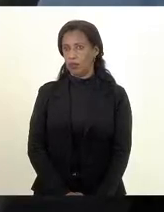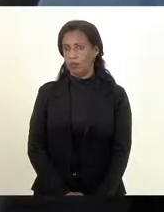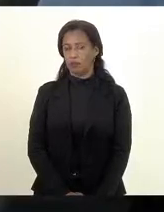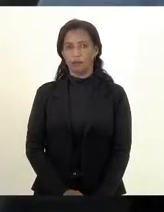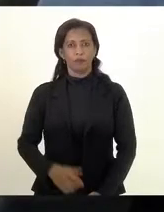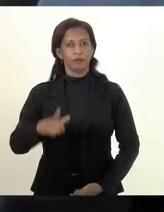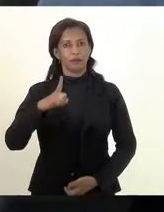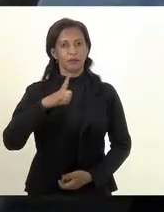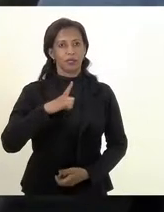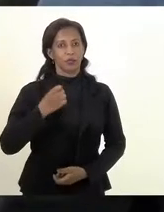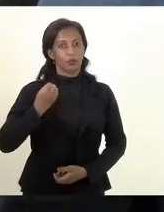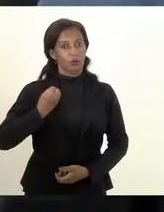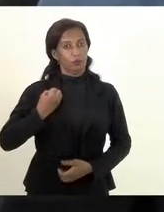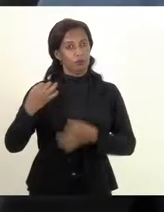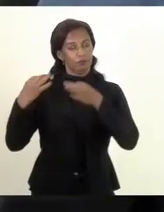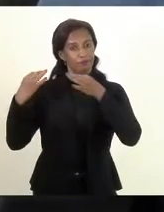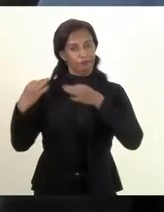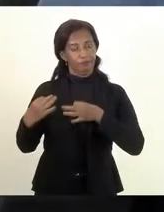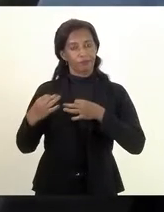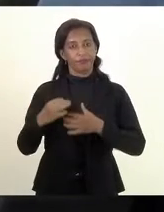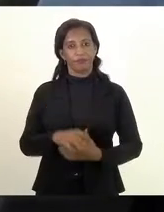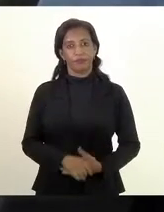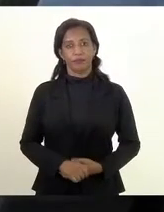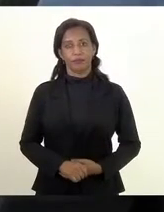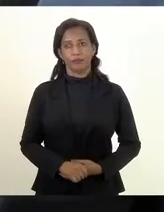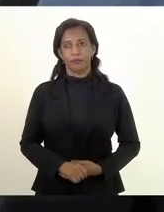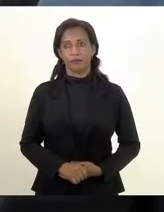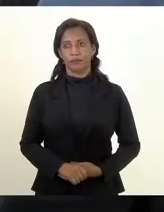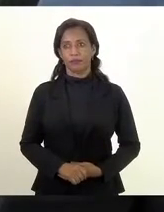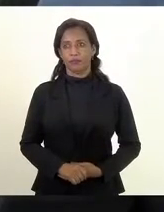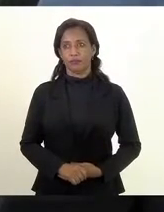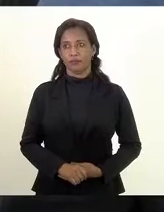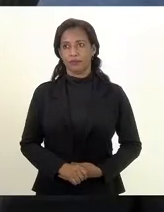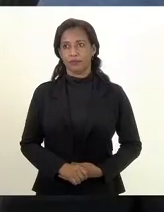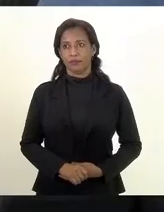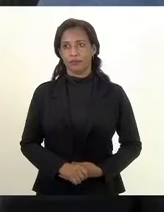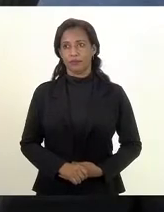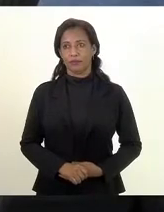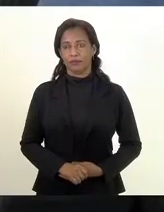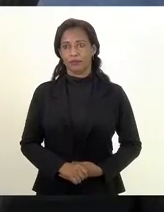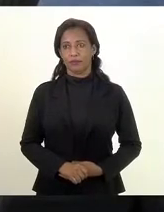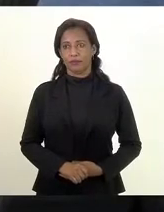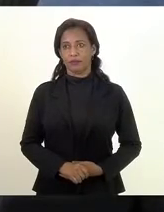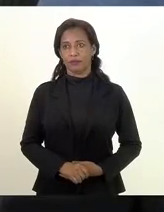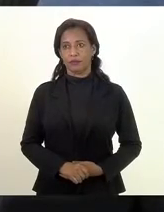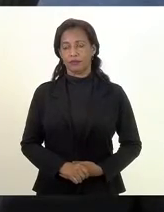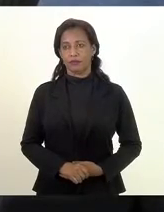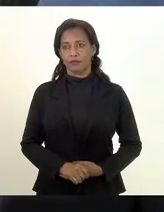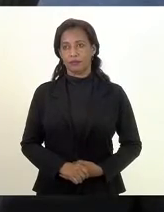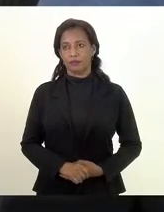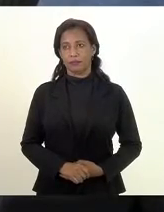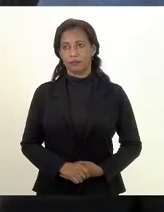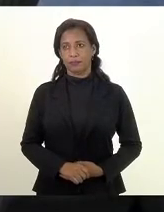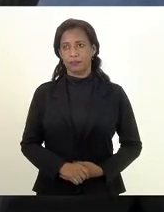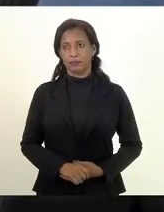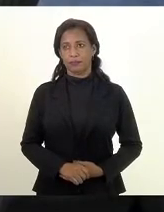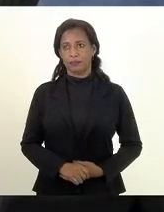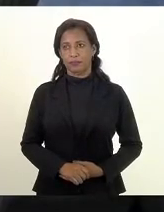Havendo número legal... na aberta sessão. Passa-se a ordem do dia. Já abrimos ela. É verdade.